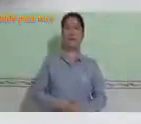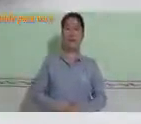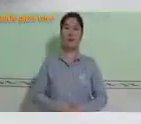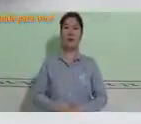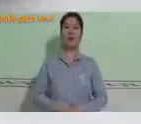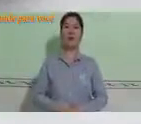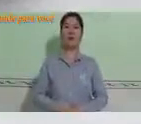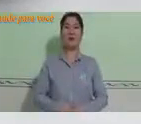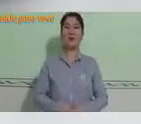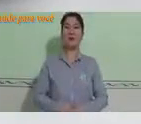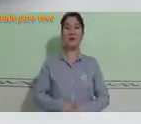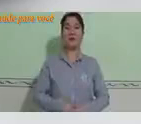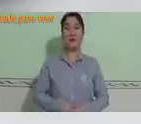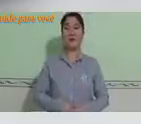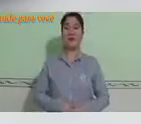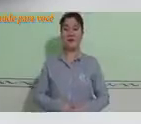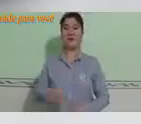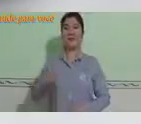COMO é acento agudo